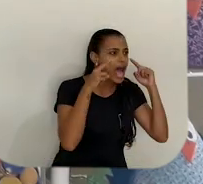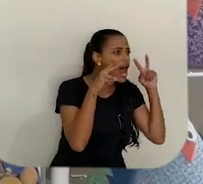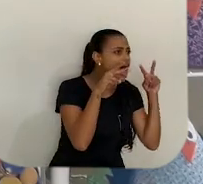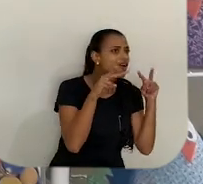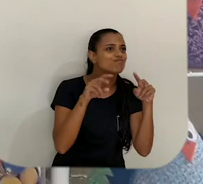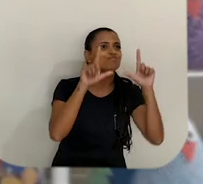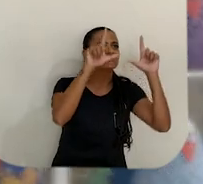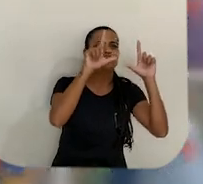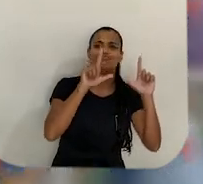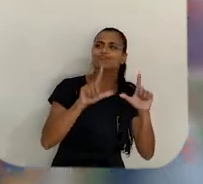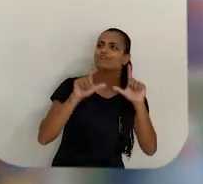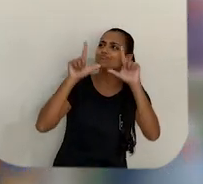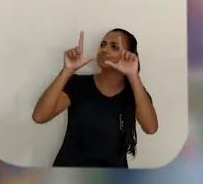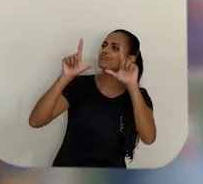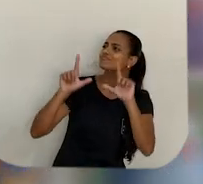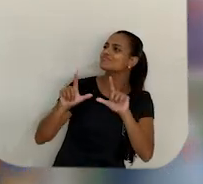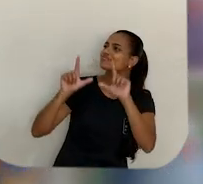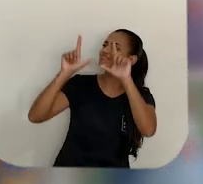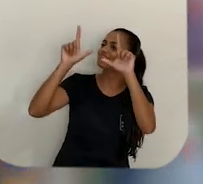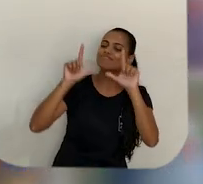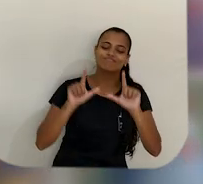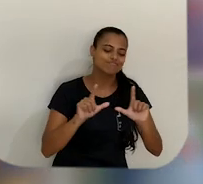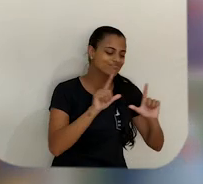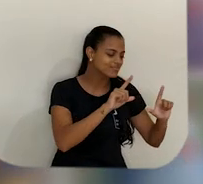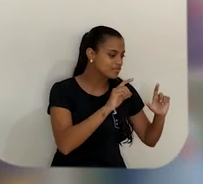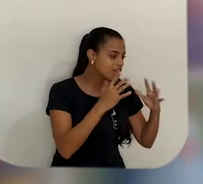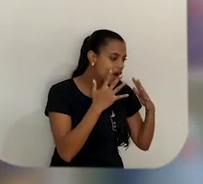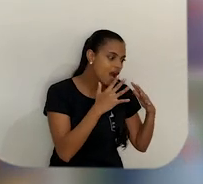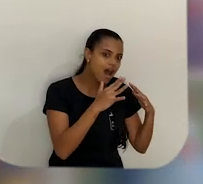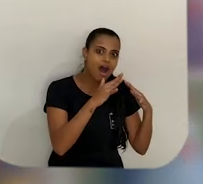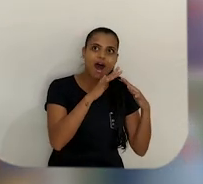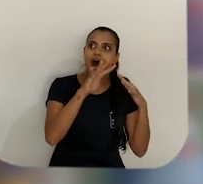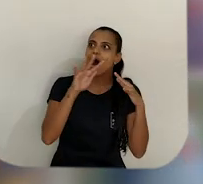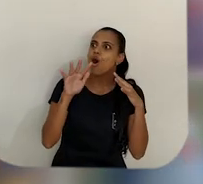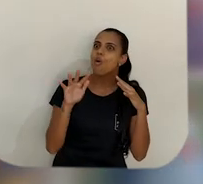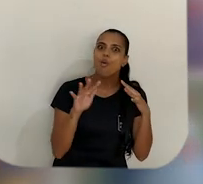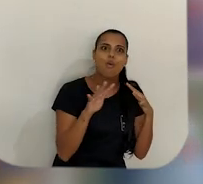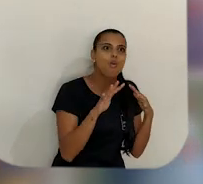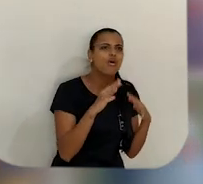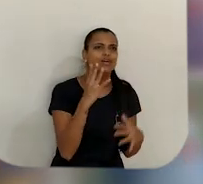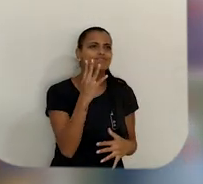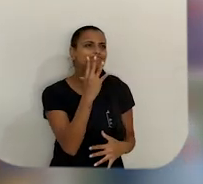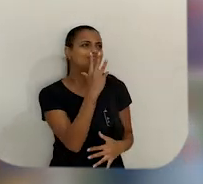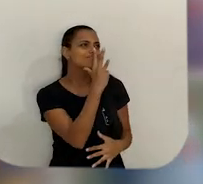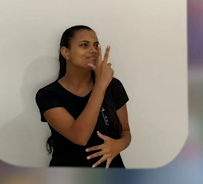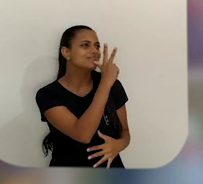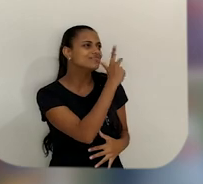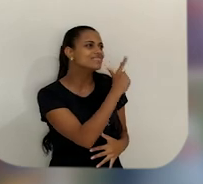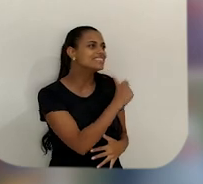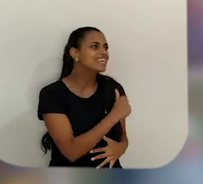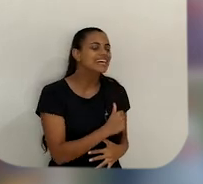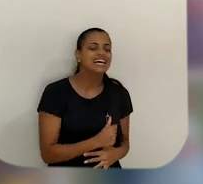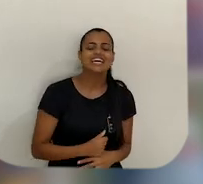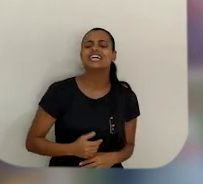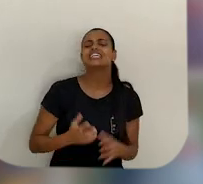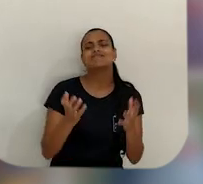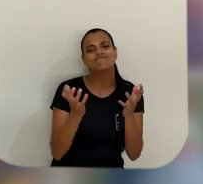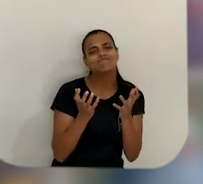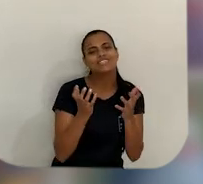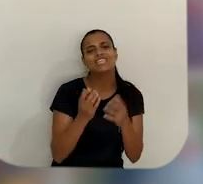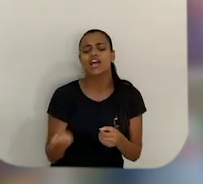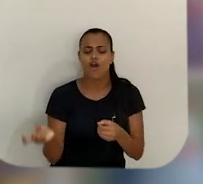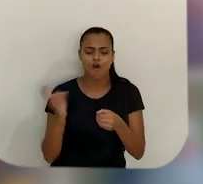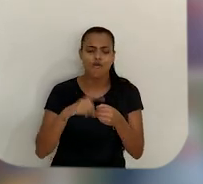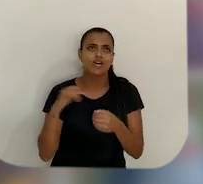casa um dos quadros da Tomie Ohtake ele ia ficando cada vez mais impressionado e sentiu vontade